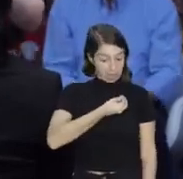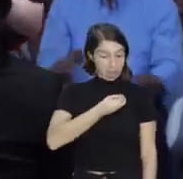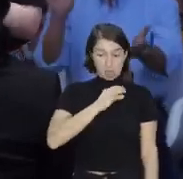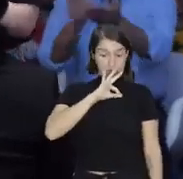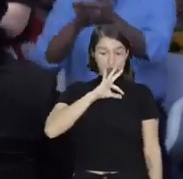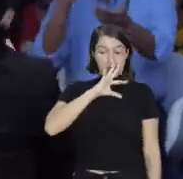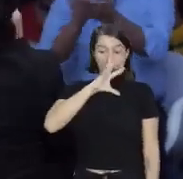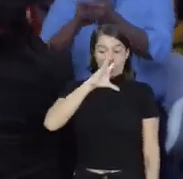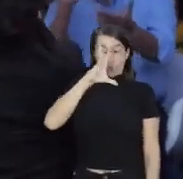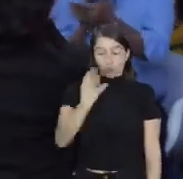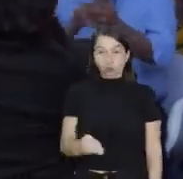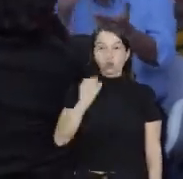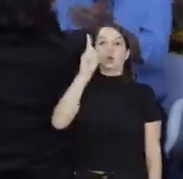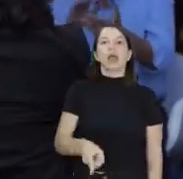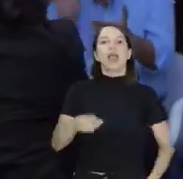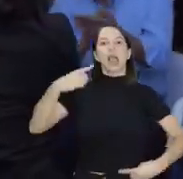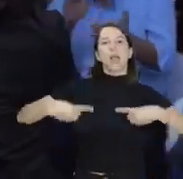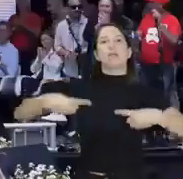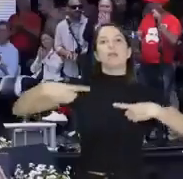obrigada